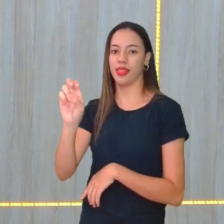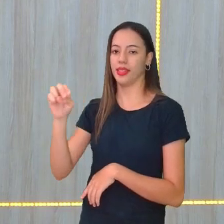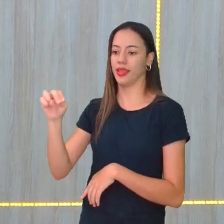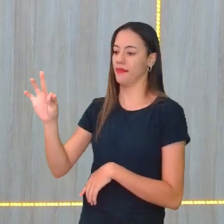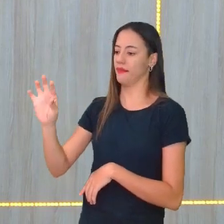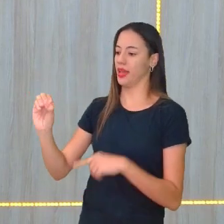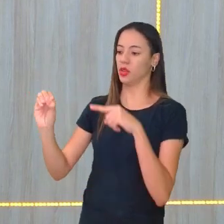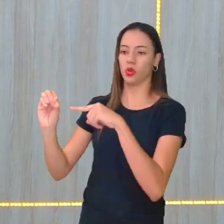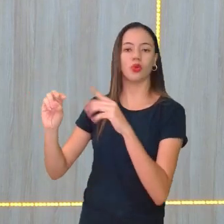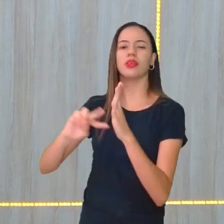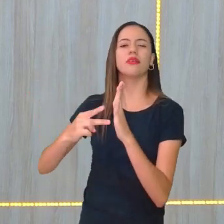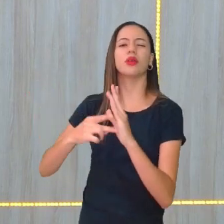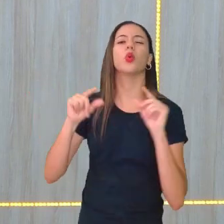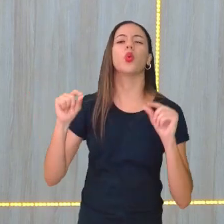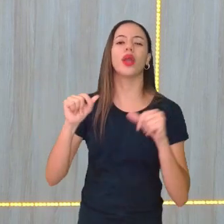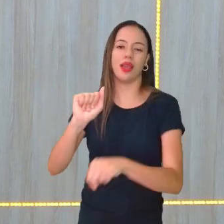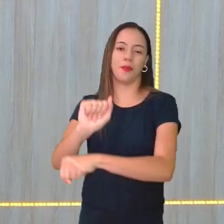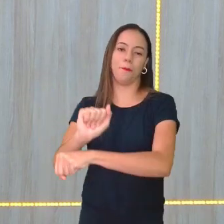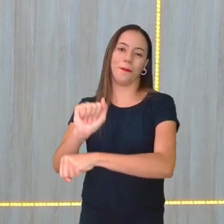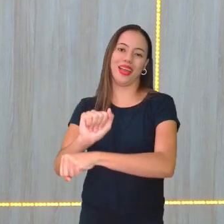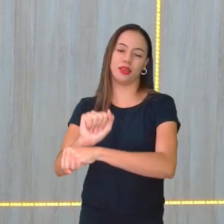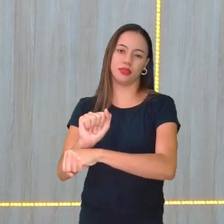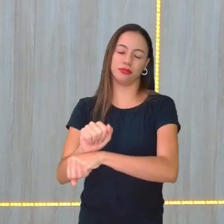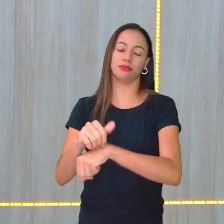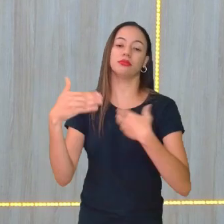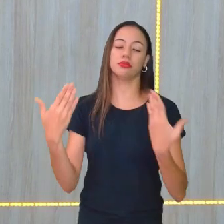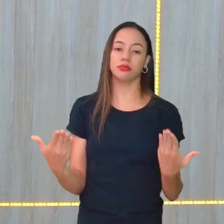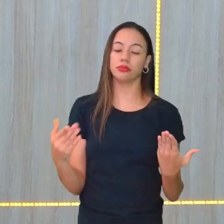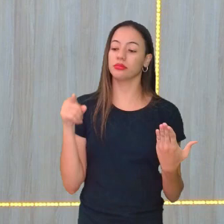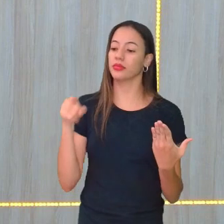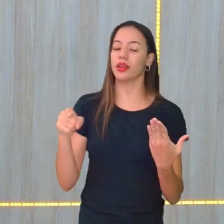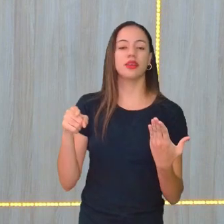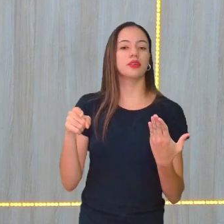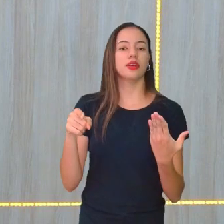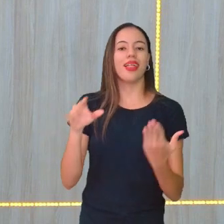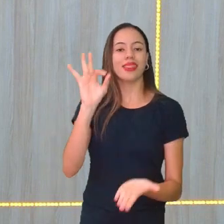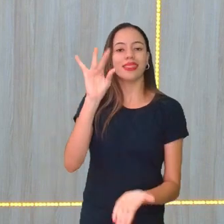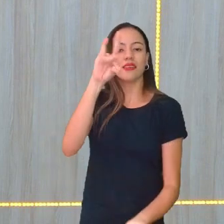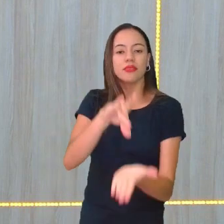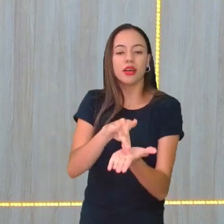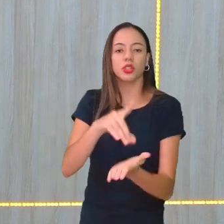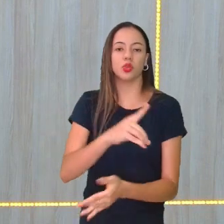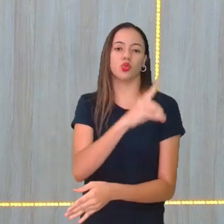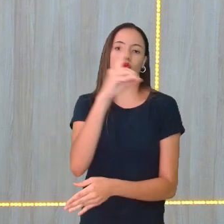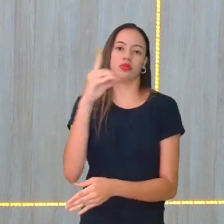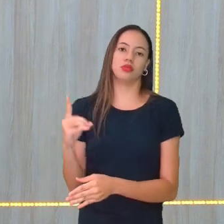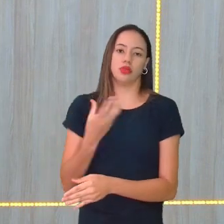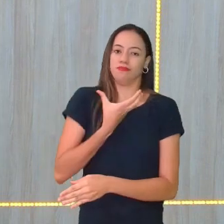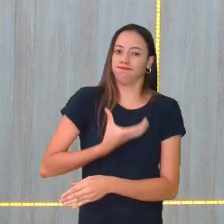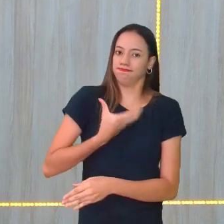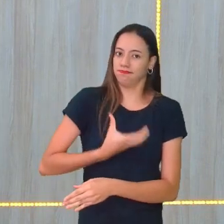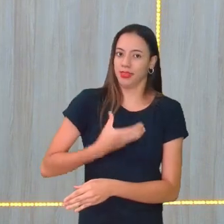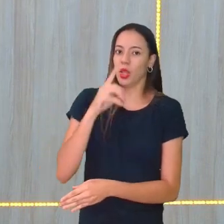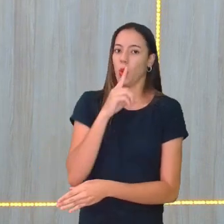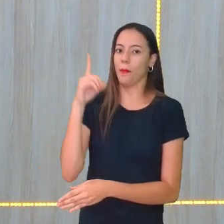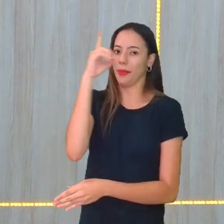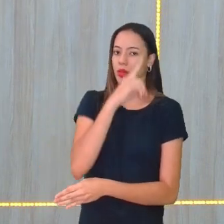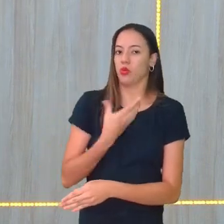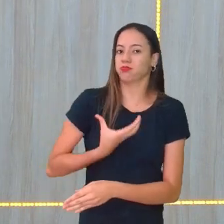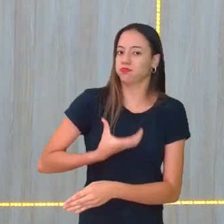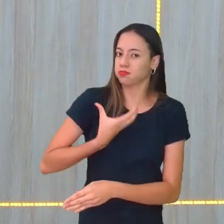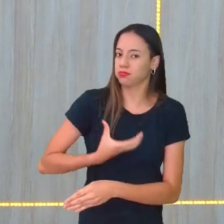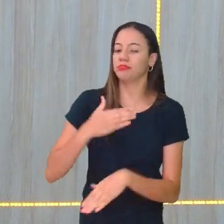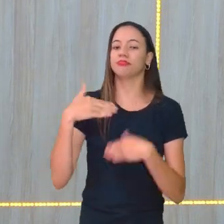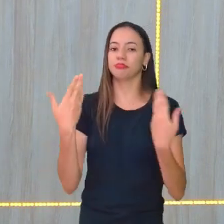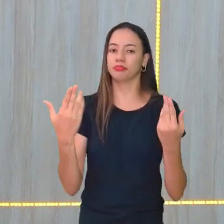ali espera, ele é exatamente o dia do Natal, né, o domingo do Natal, né? Então,